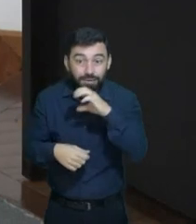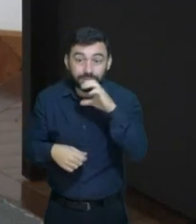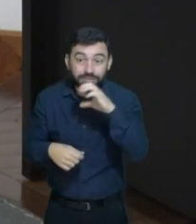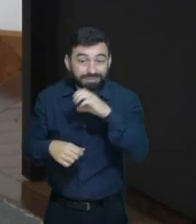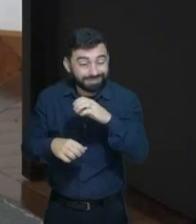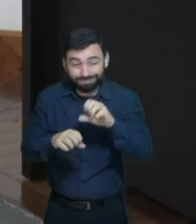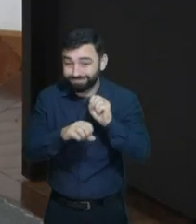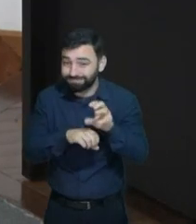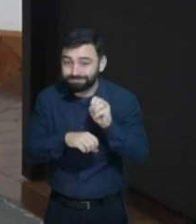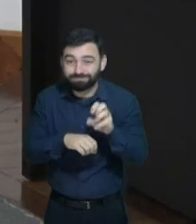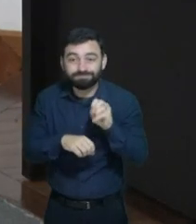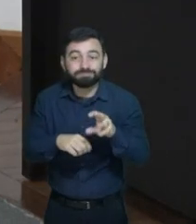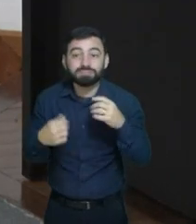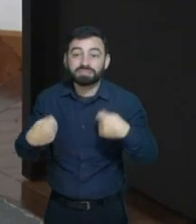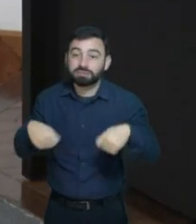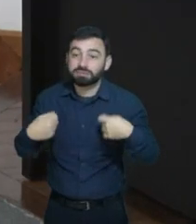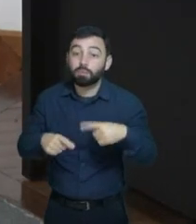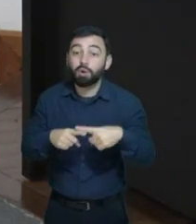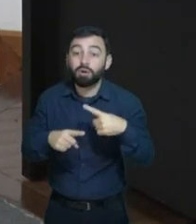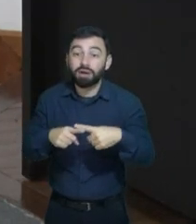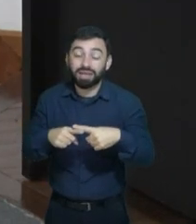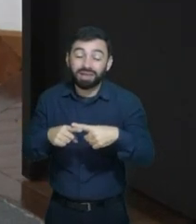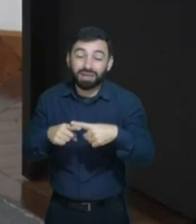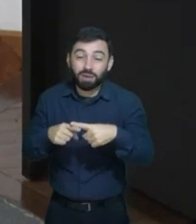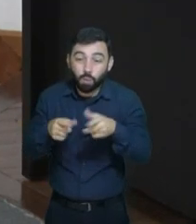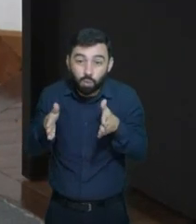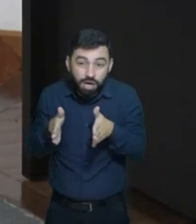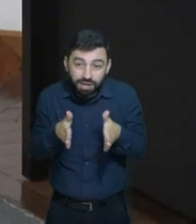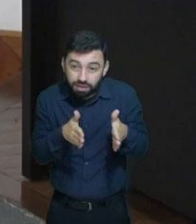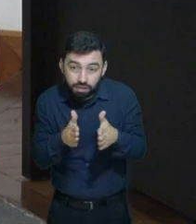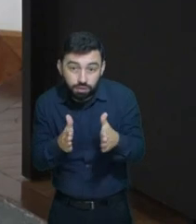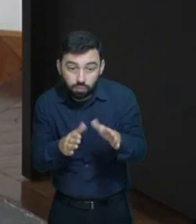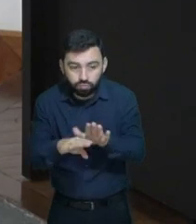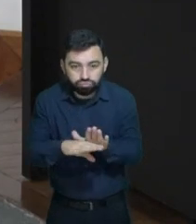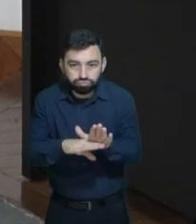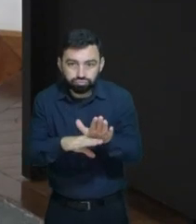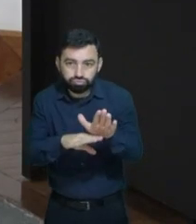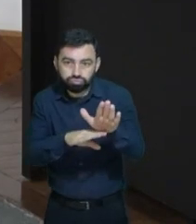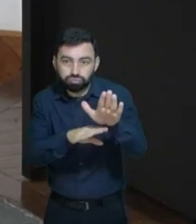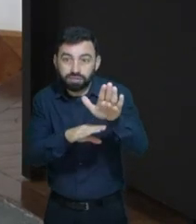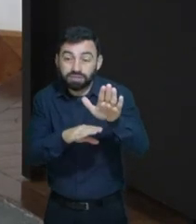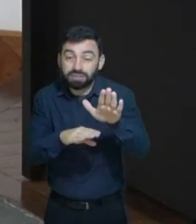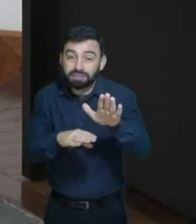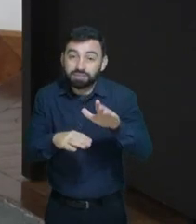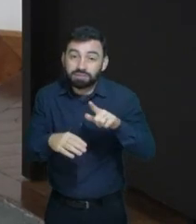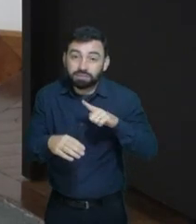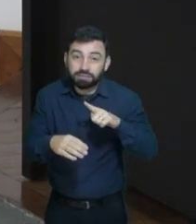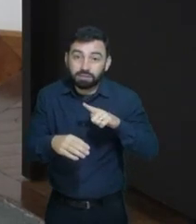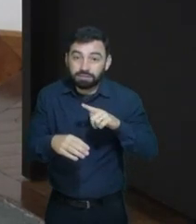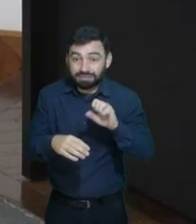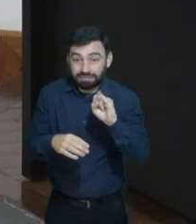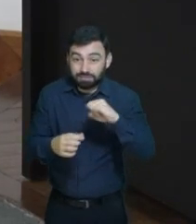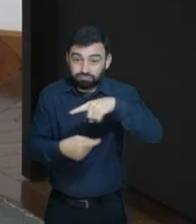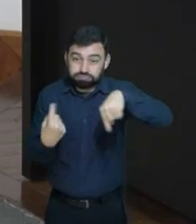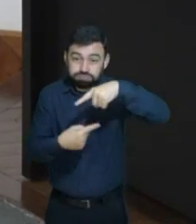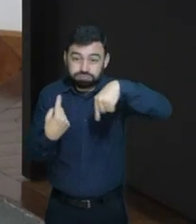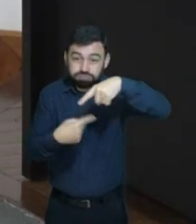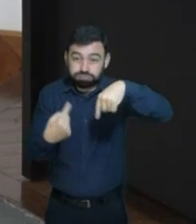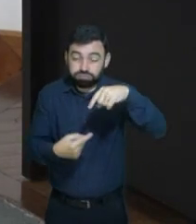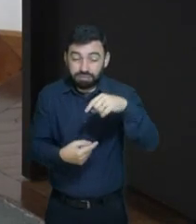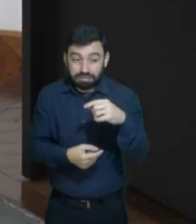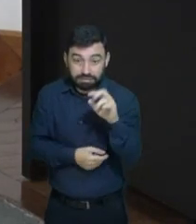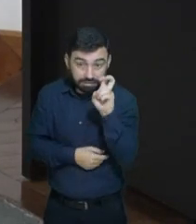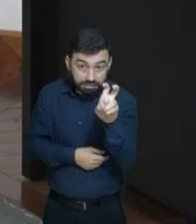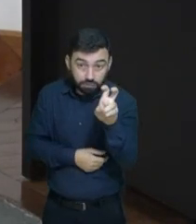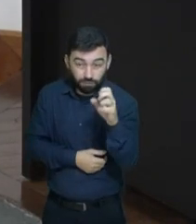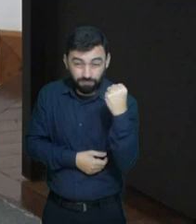falaram, evacua. Por quê? Porque o rio é para cima, né? Tem os diques, 5, 1 segura,